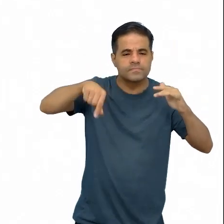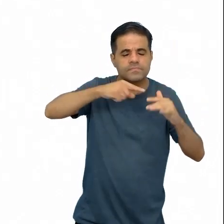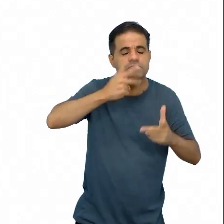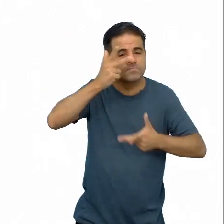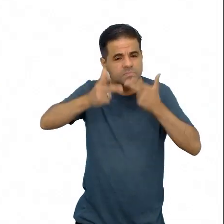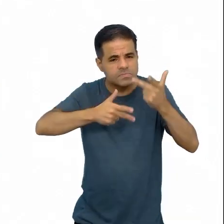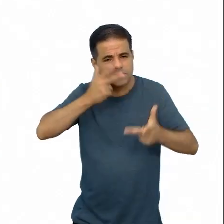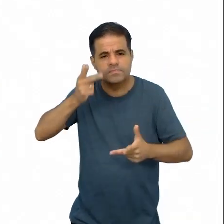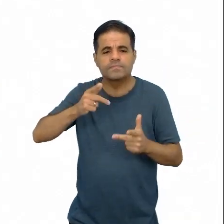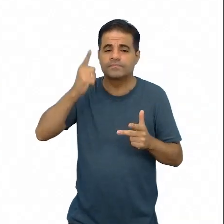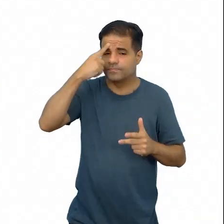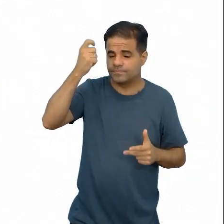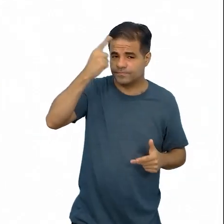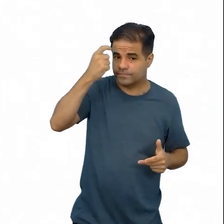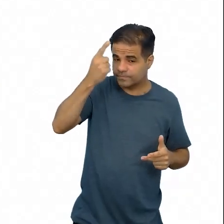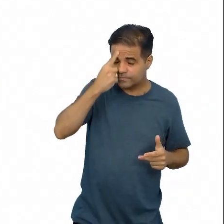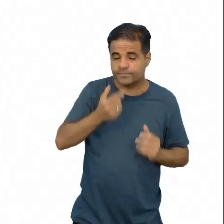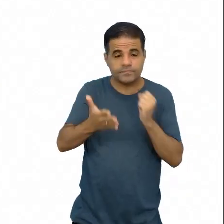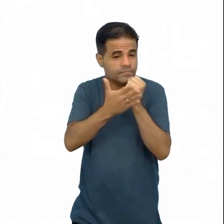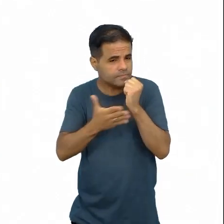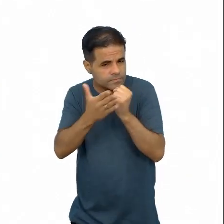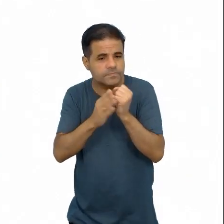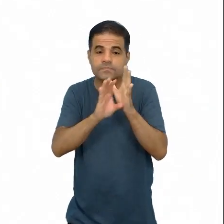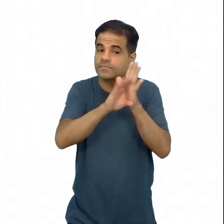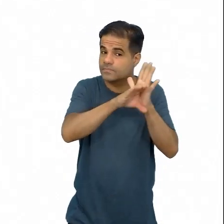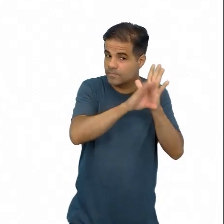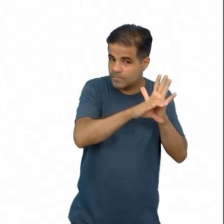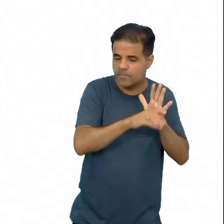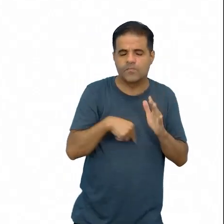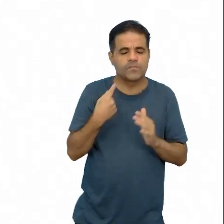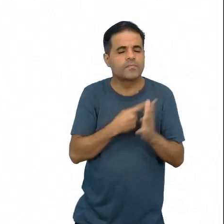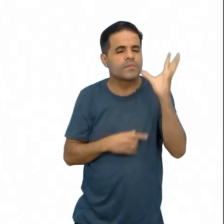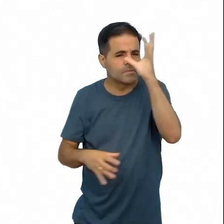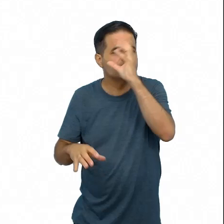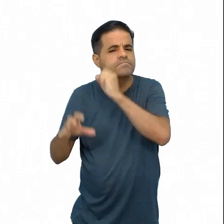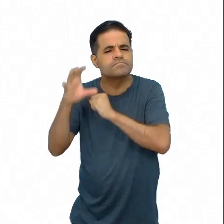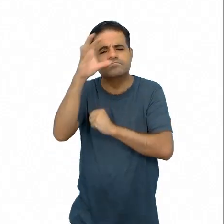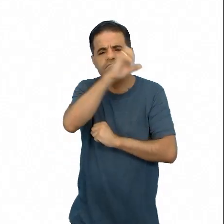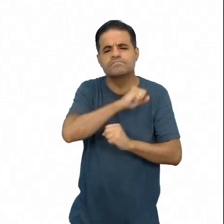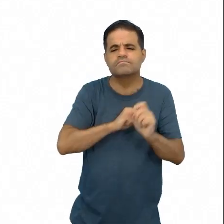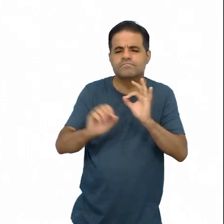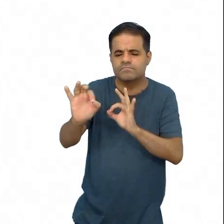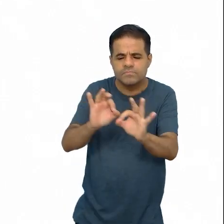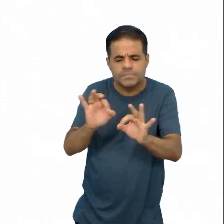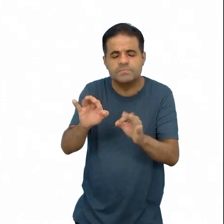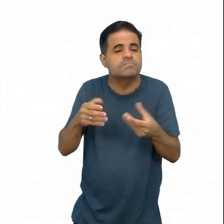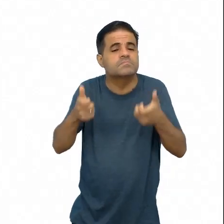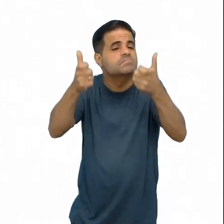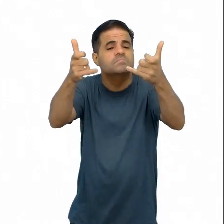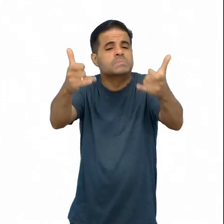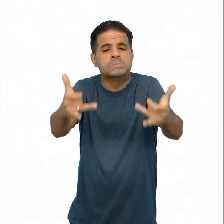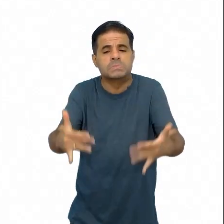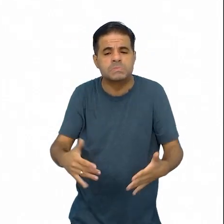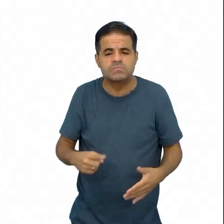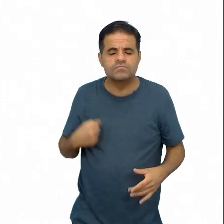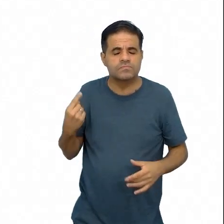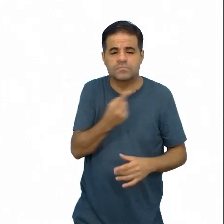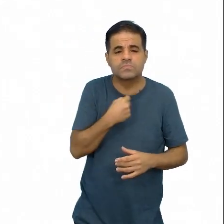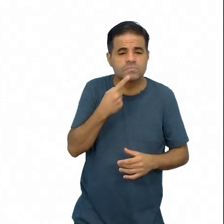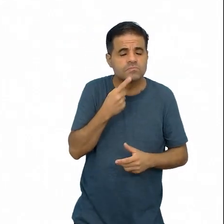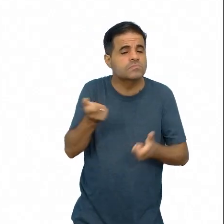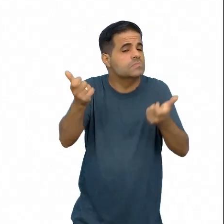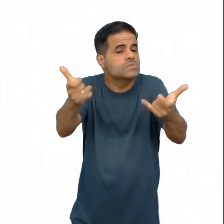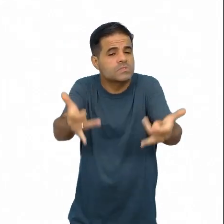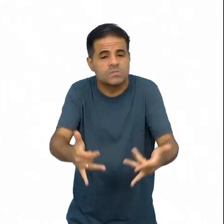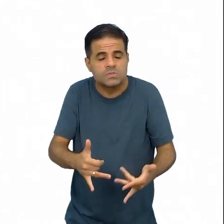a respeito das ideias baseados nos conceitos para nós da aprendizagem baseada em projetos, o que fala para nós Blenner, né? Ele vem falar para